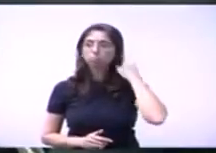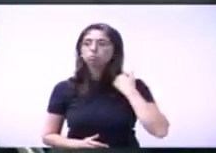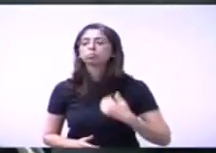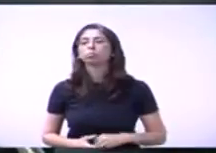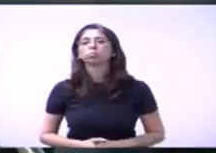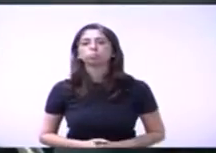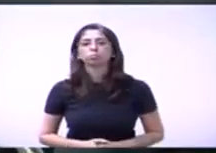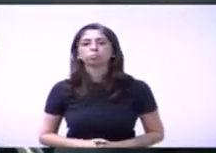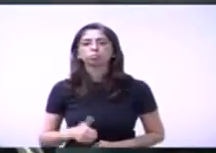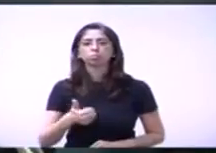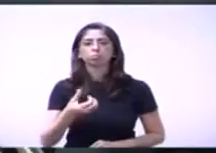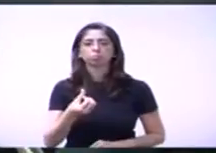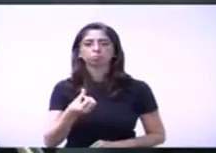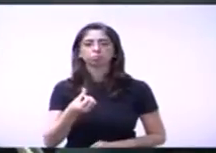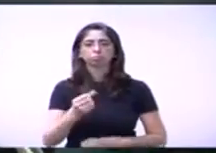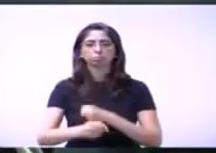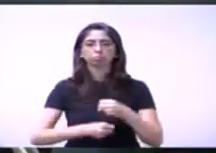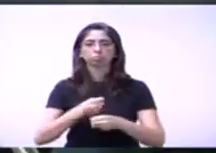Moção